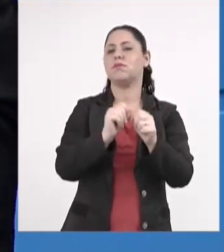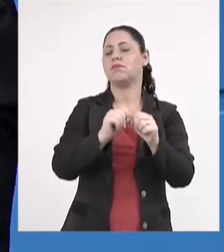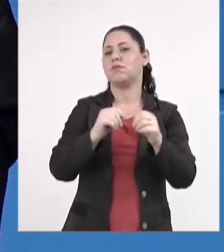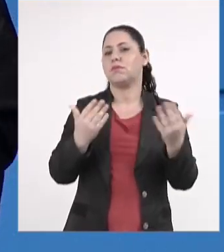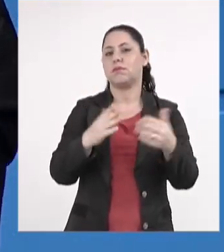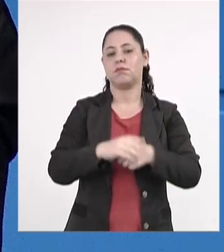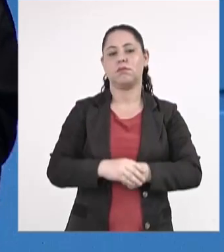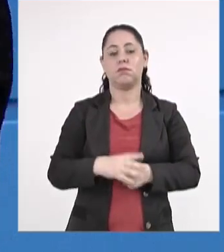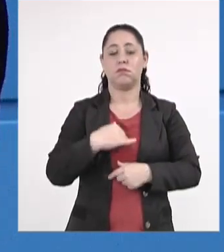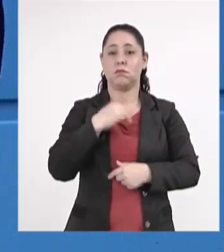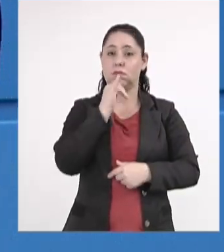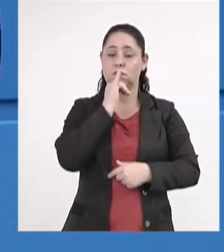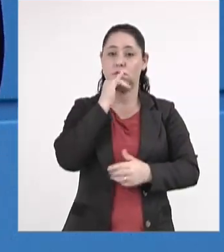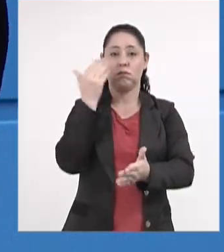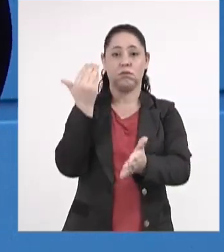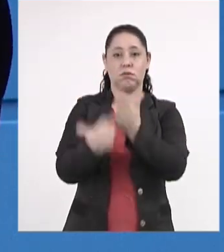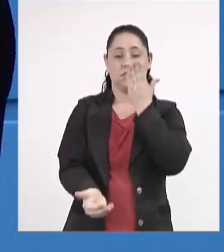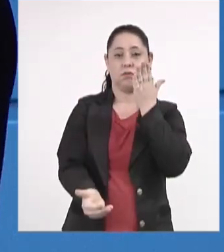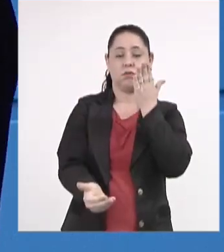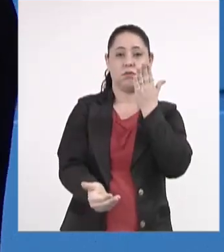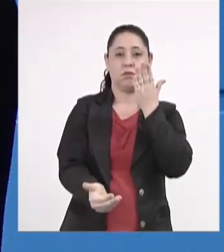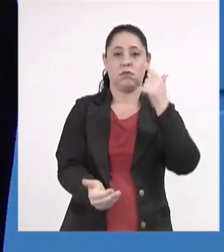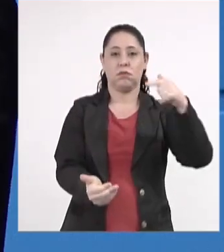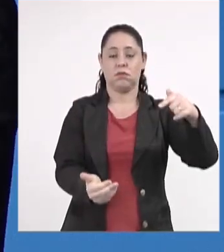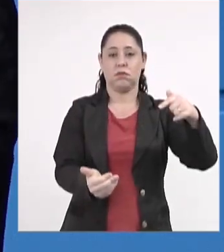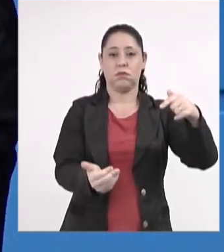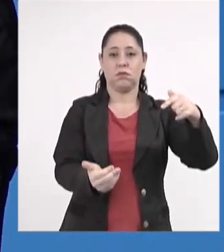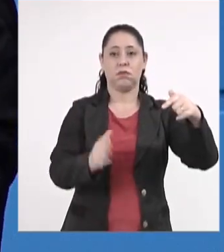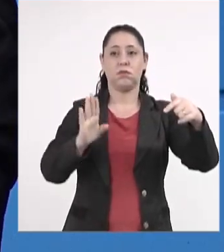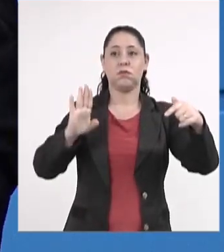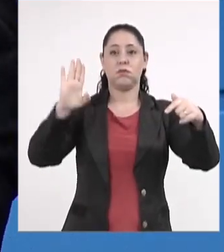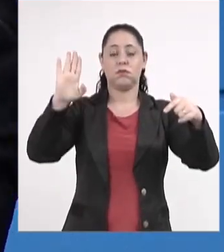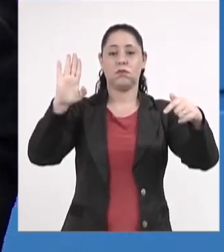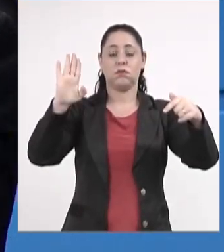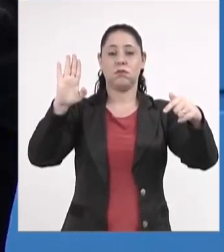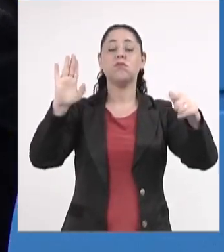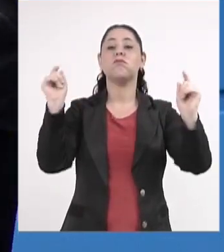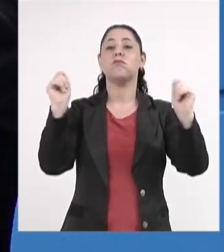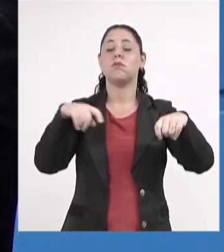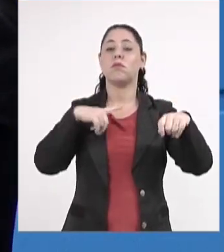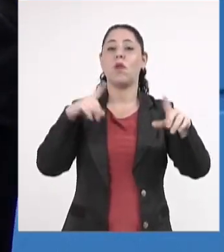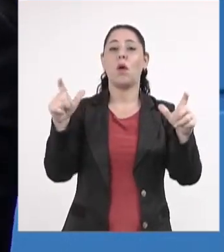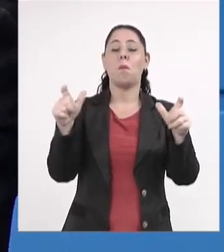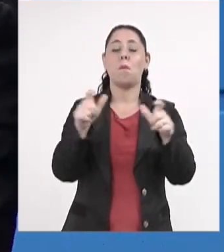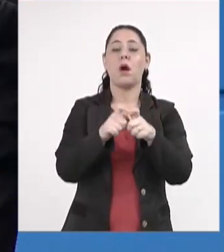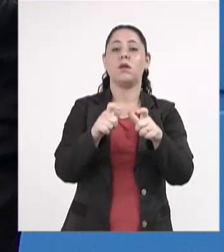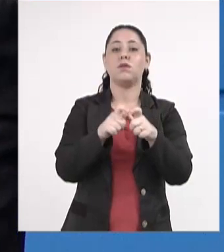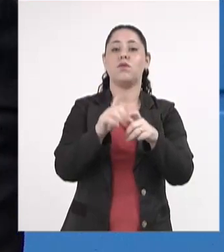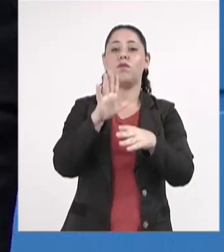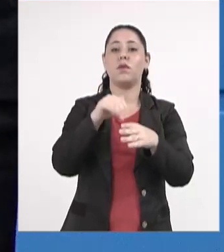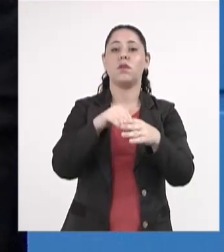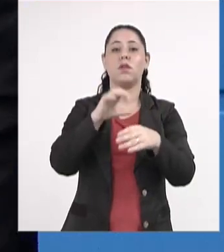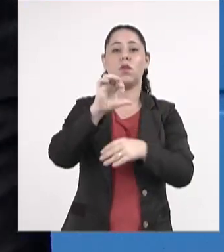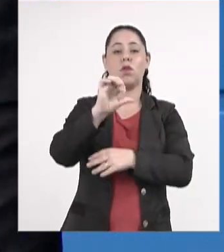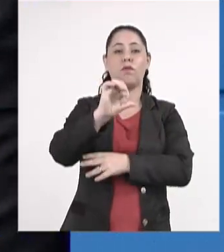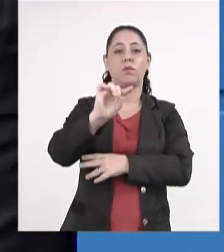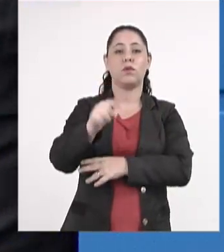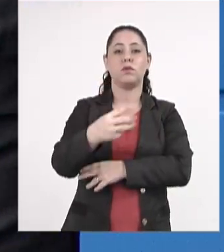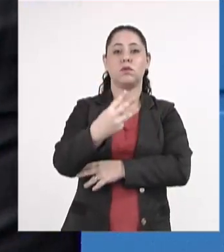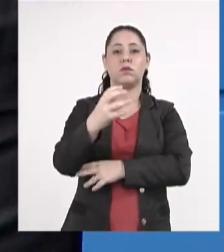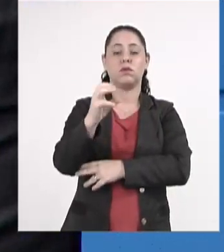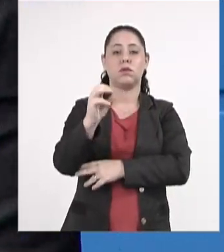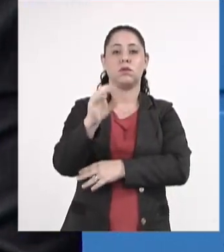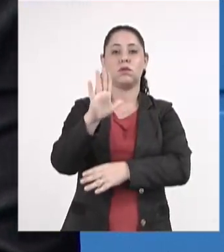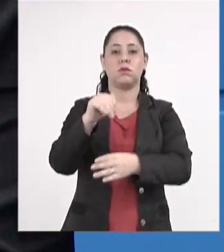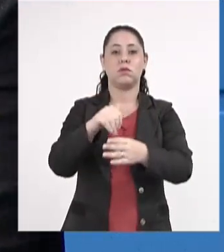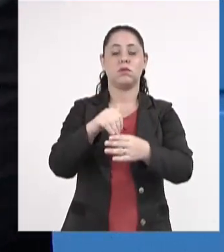eu por exemplo eu perdi sete candidatos com potencial e que o que teve menos voto teve 9.300